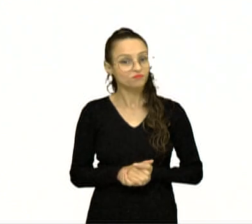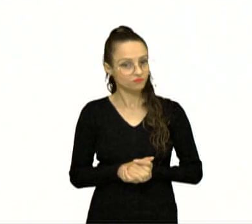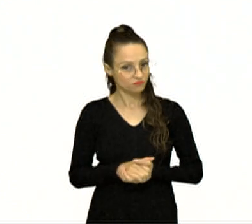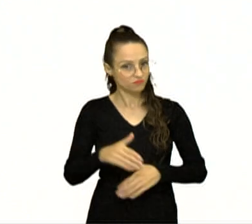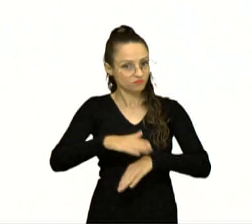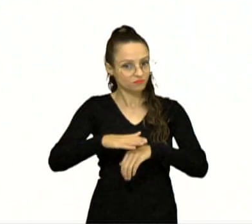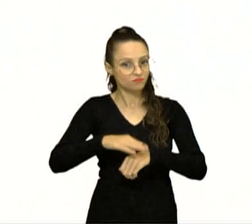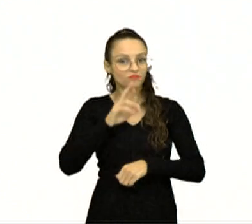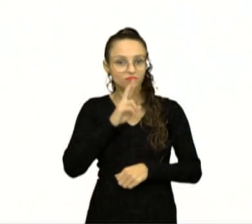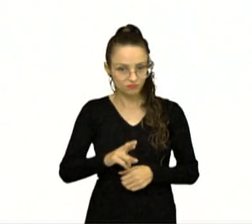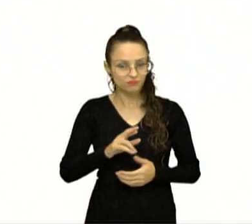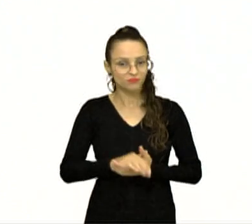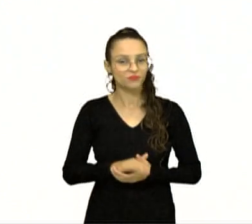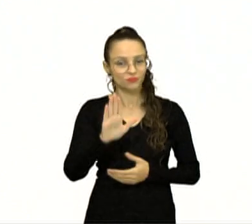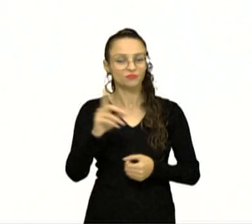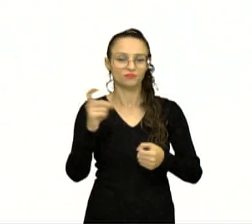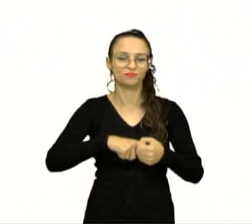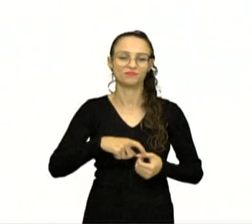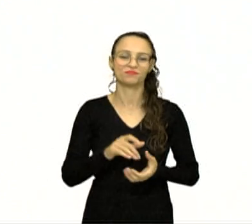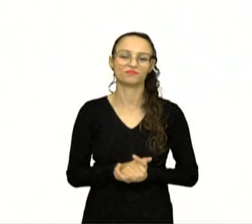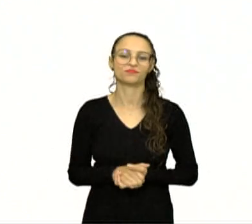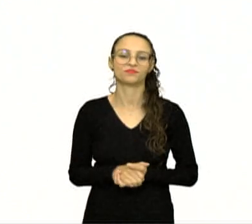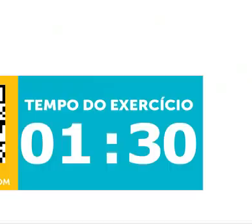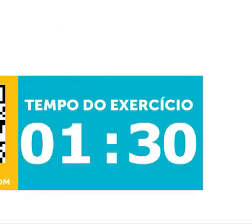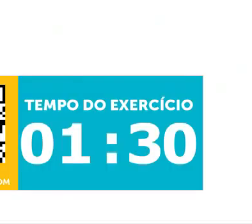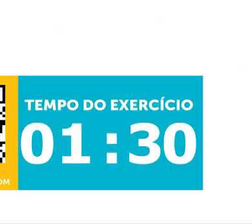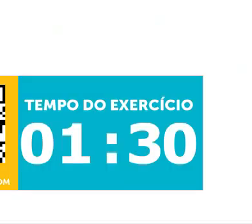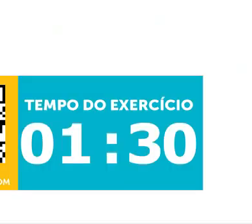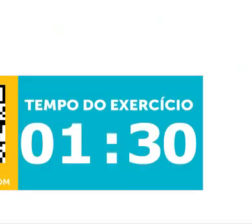aí. Daqui a pouquinho nós voltamos.